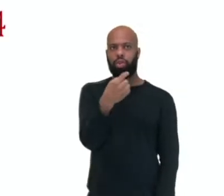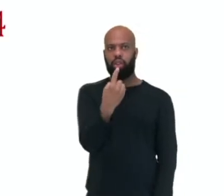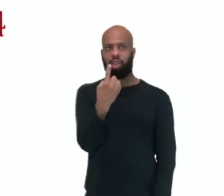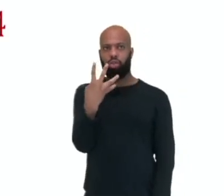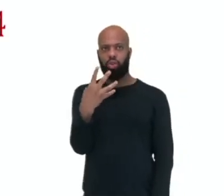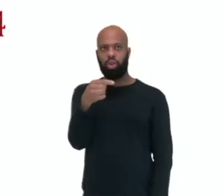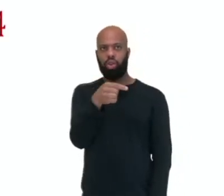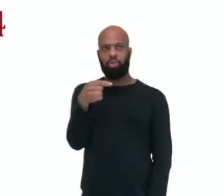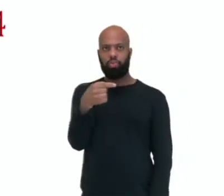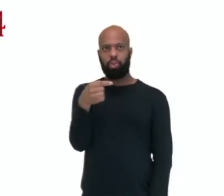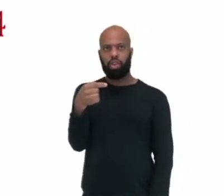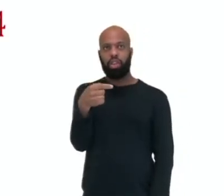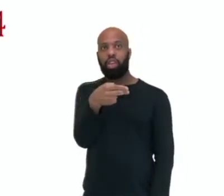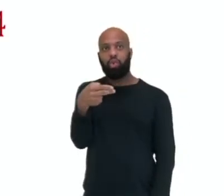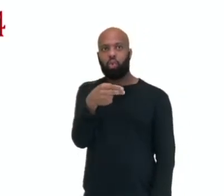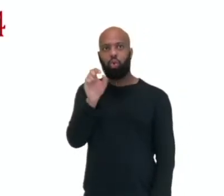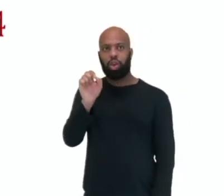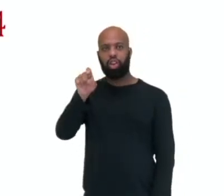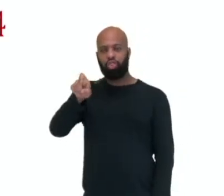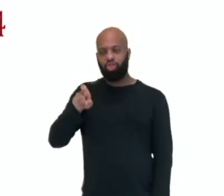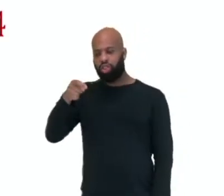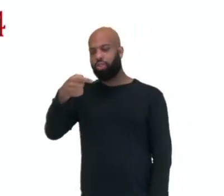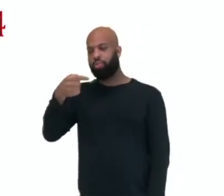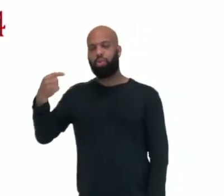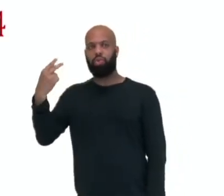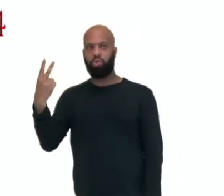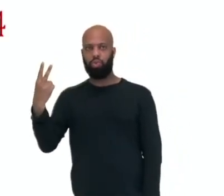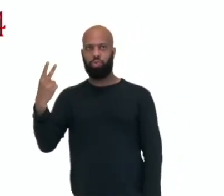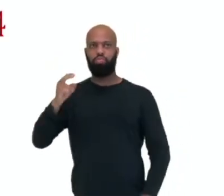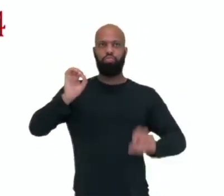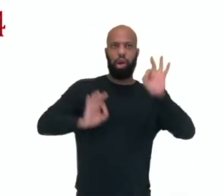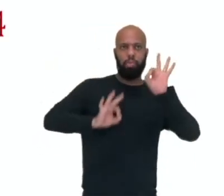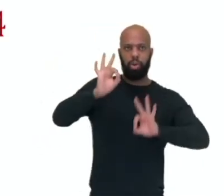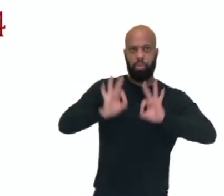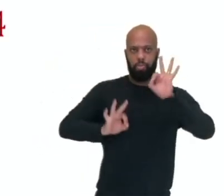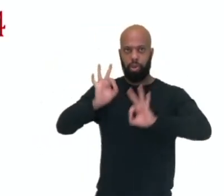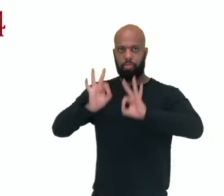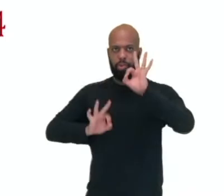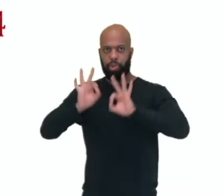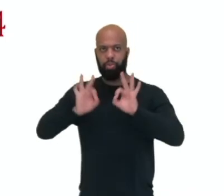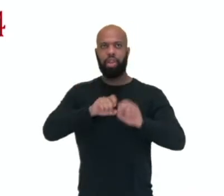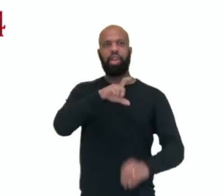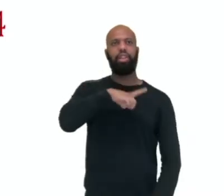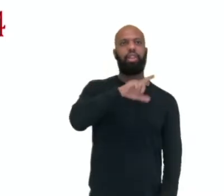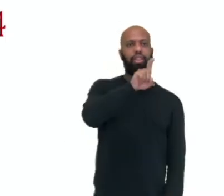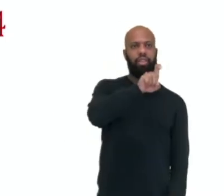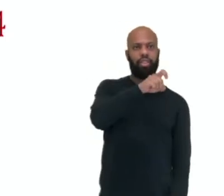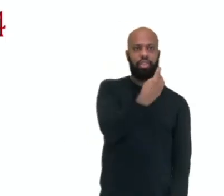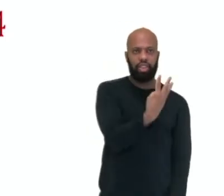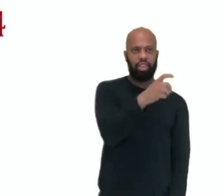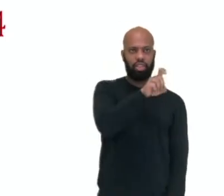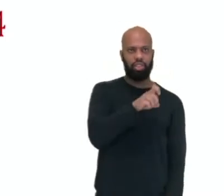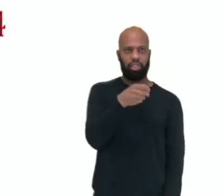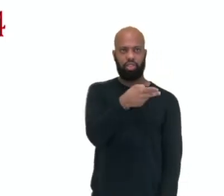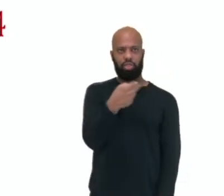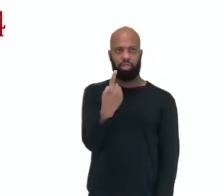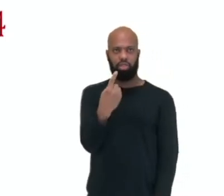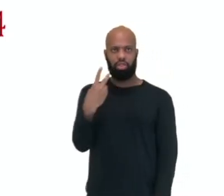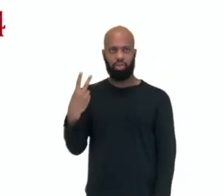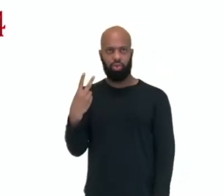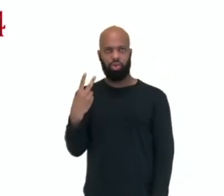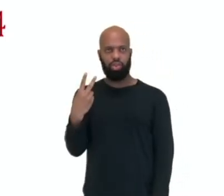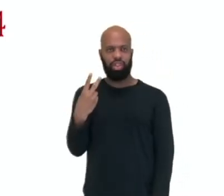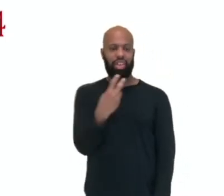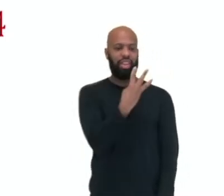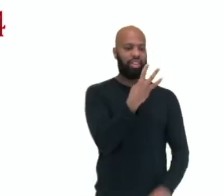isolamos e ficamos com 3x igual a 12. Divisão, está multiplicando, passou dividindo, x igual